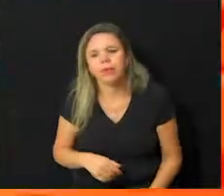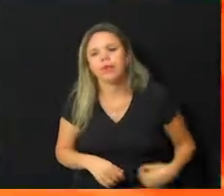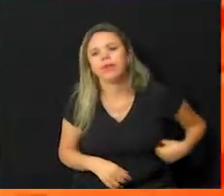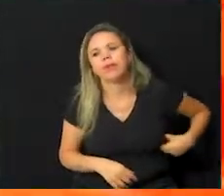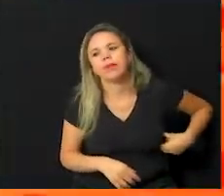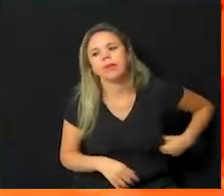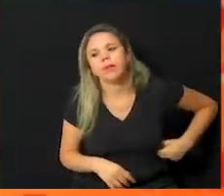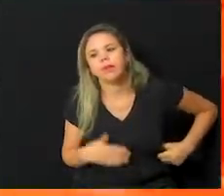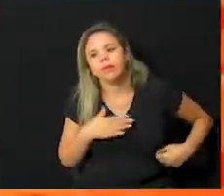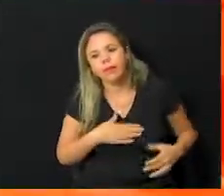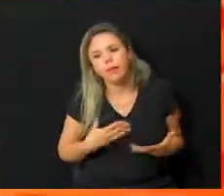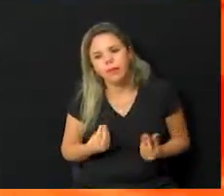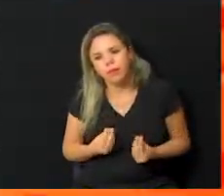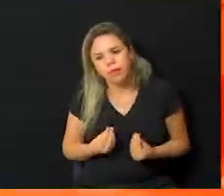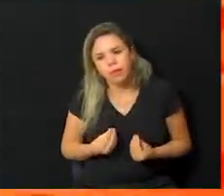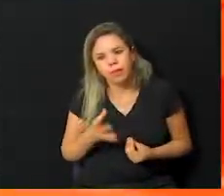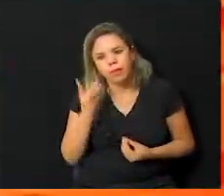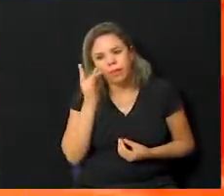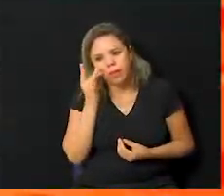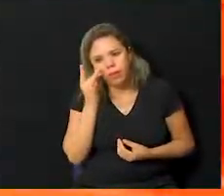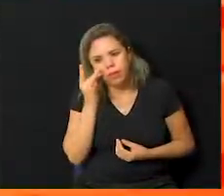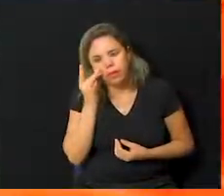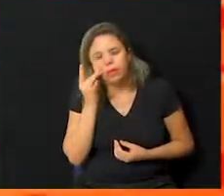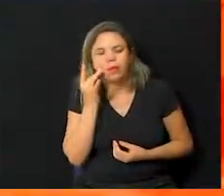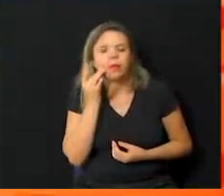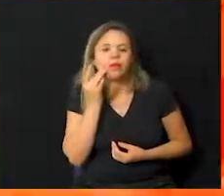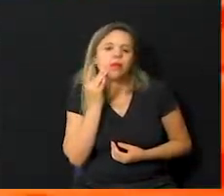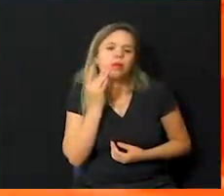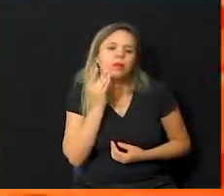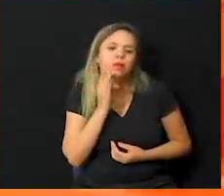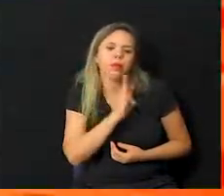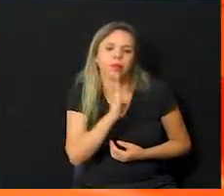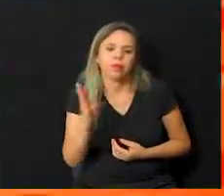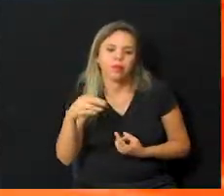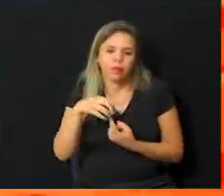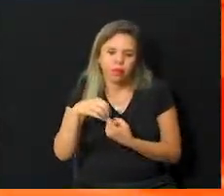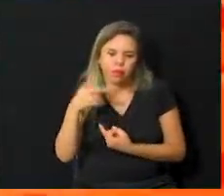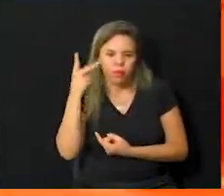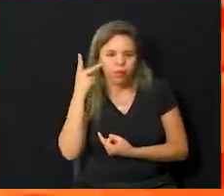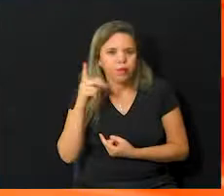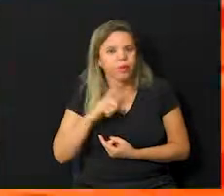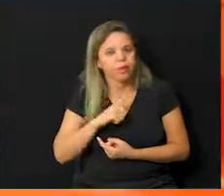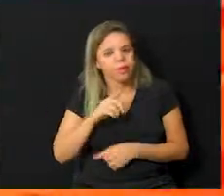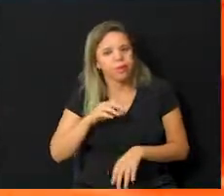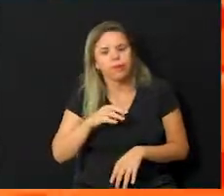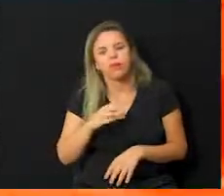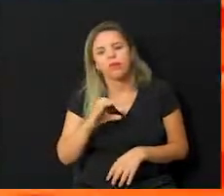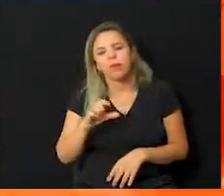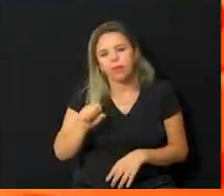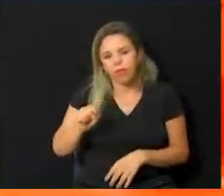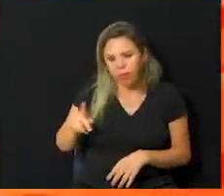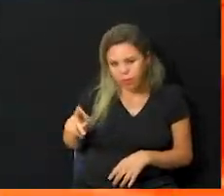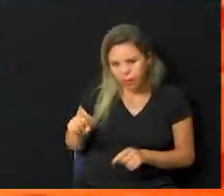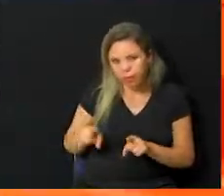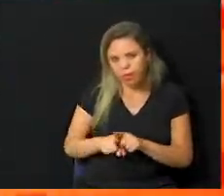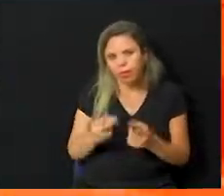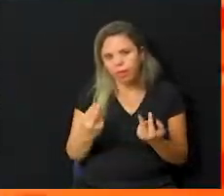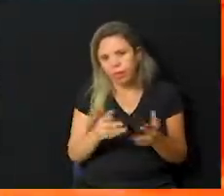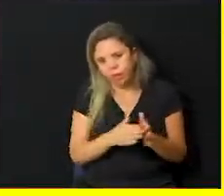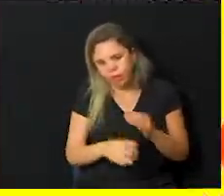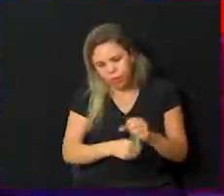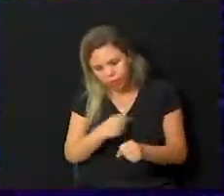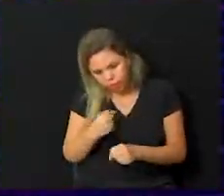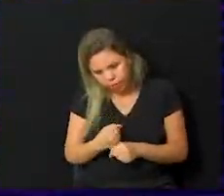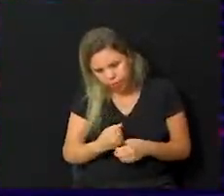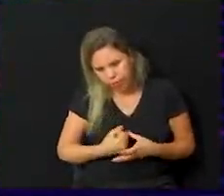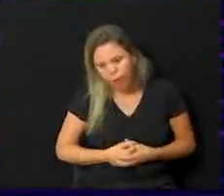ação física, mas eu gostaria muito de estar presente na Bienal de São Paulo esse ano, e na Bienal de Campos, que é no mesmo ano, assim, na mesma época,